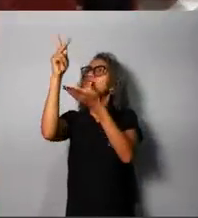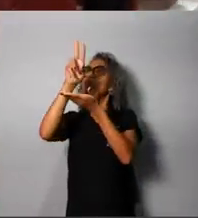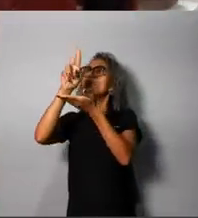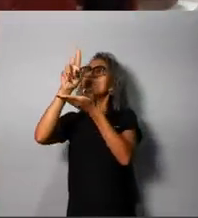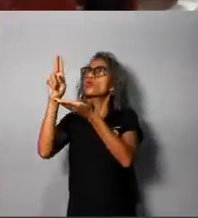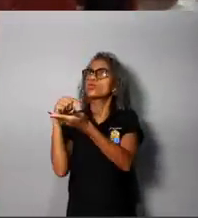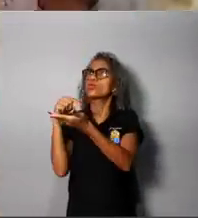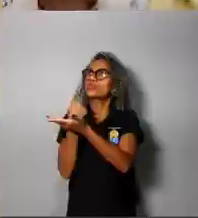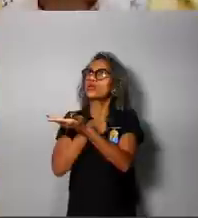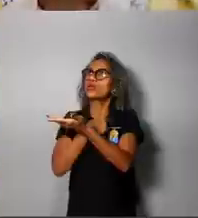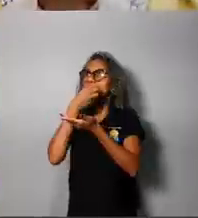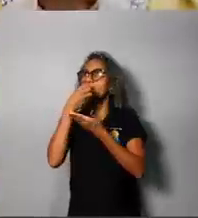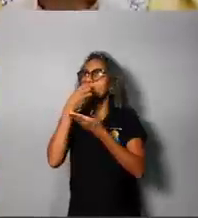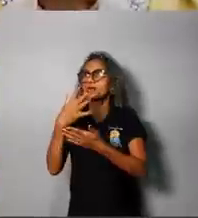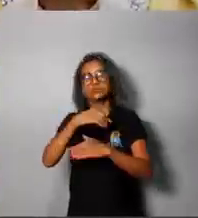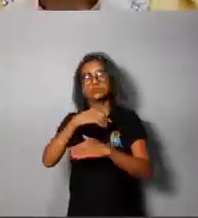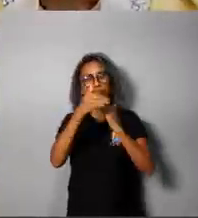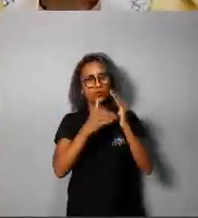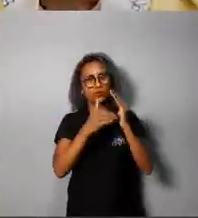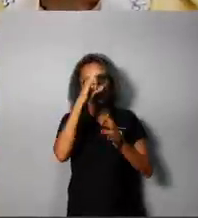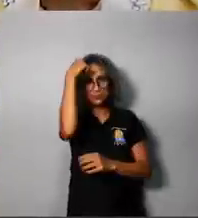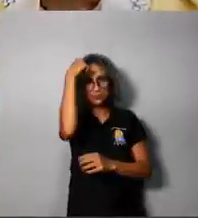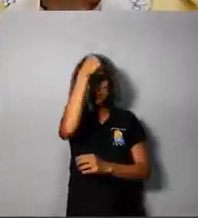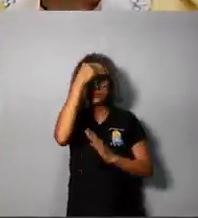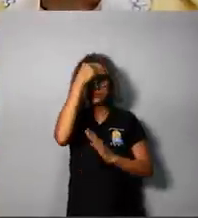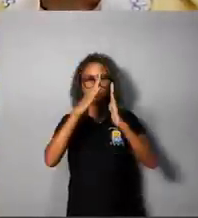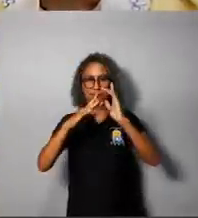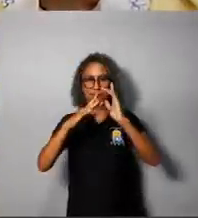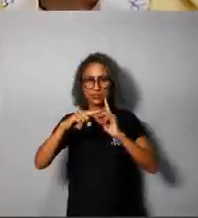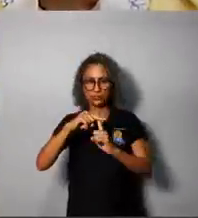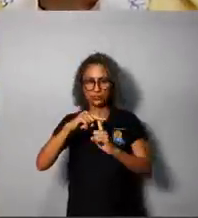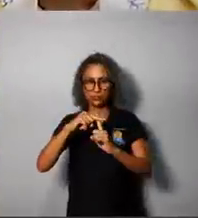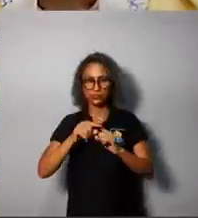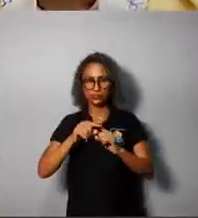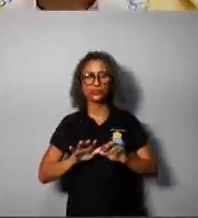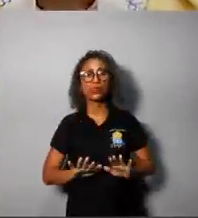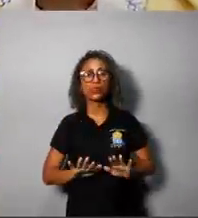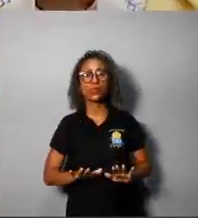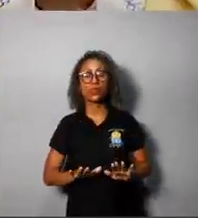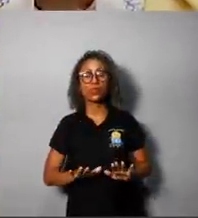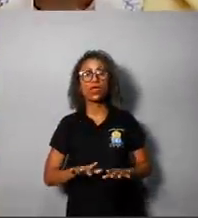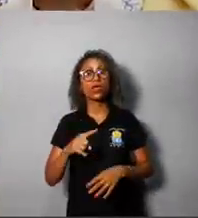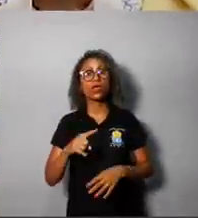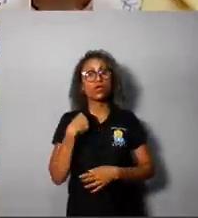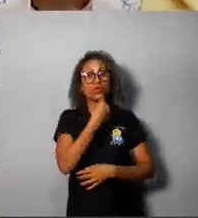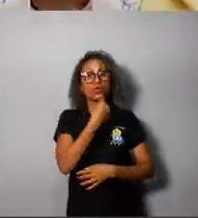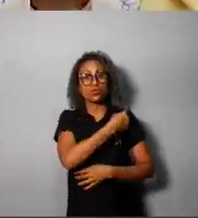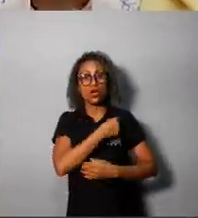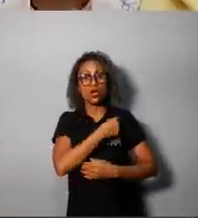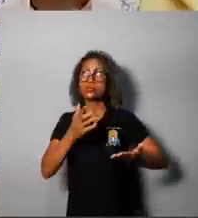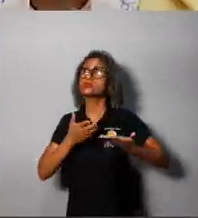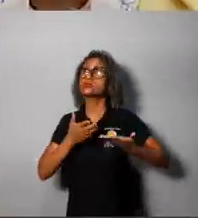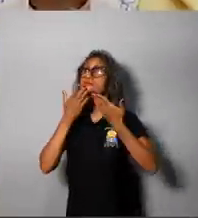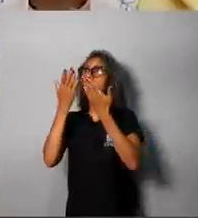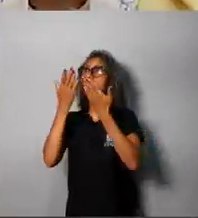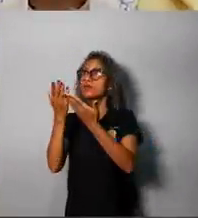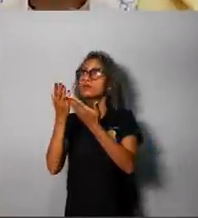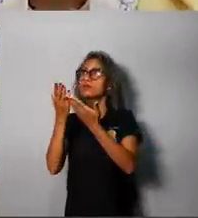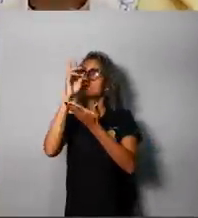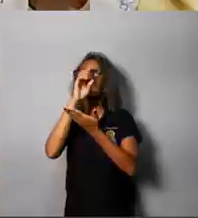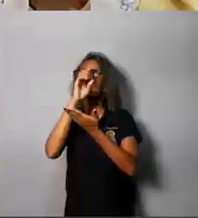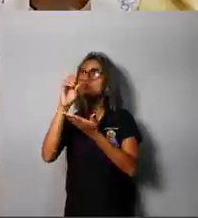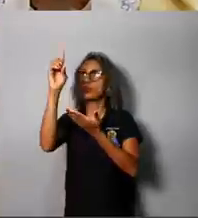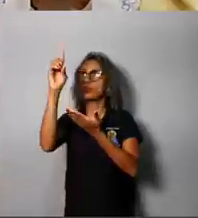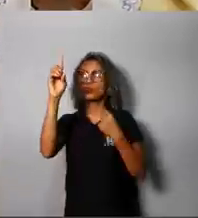Igreja. Nós vos oferecemos, ó Deus, este sacrifício de louvor ao comemorarmos os